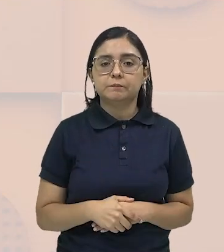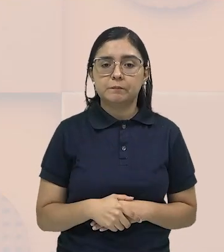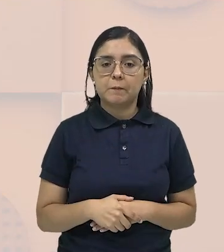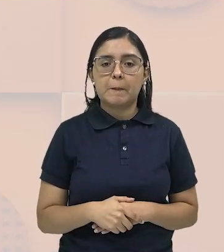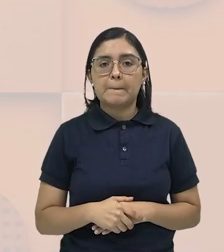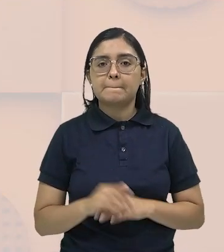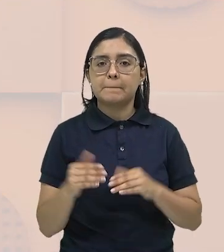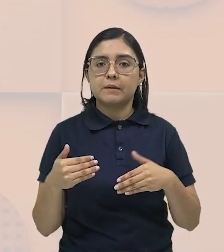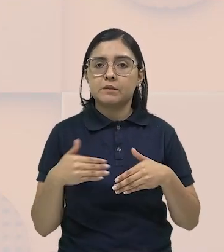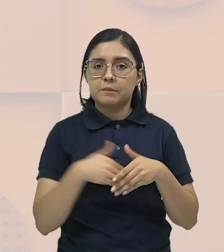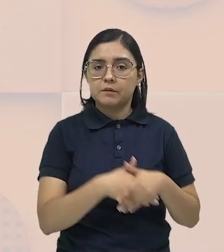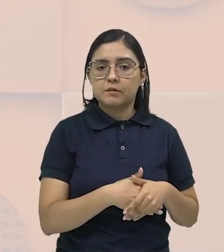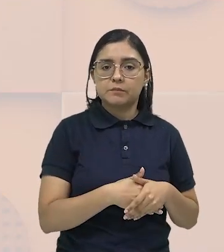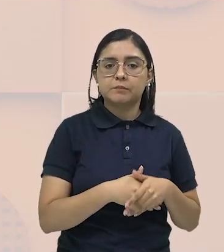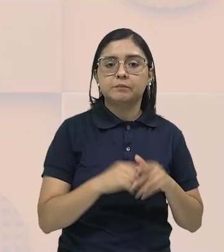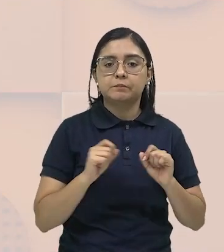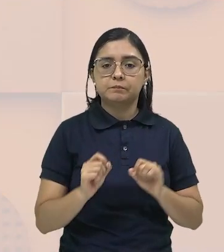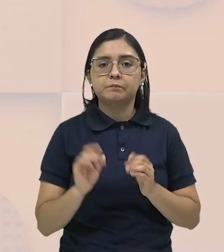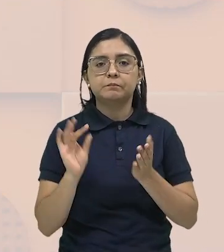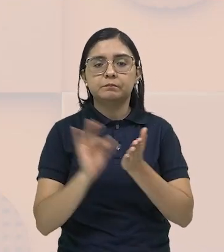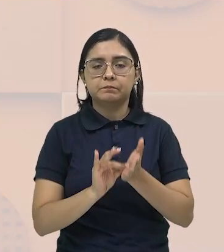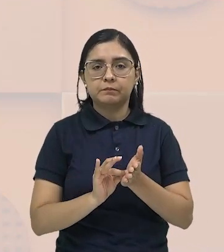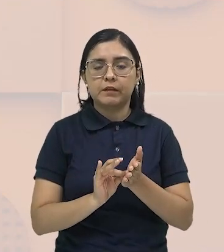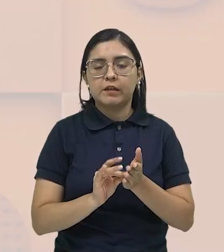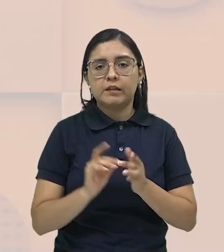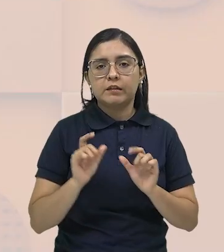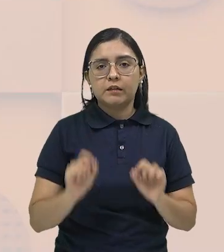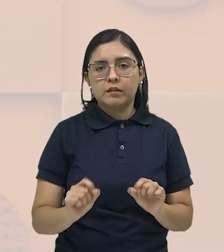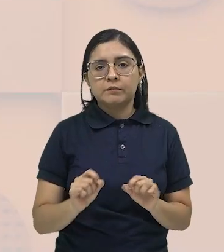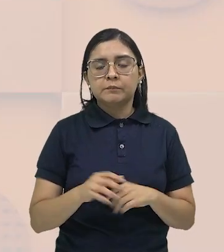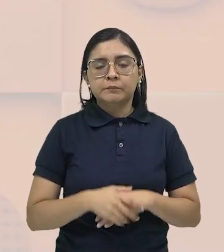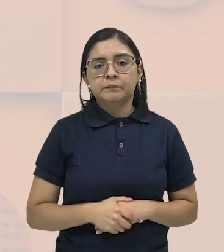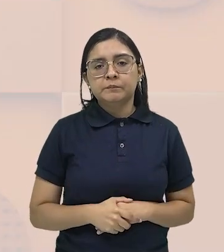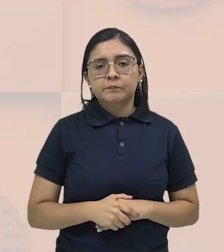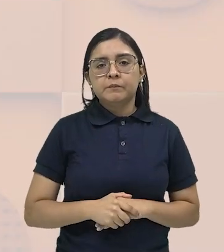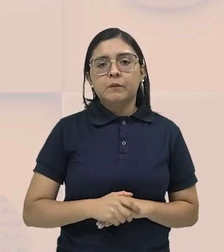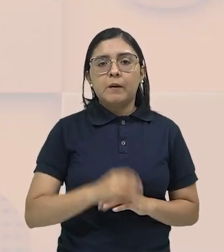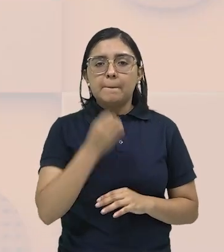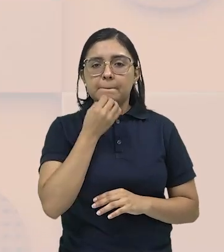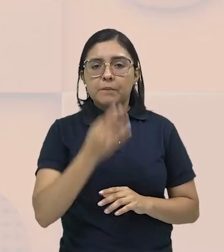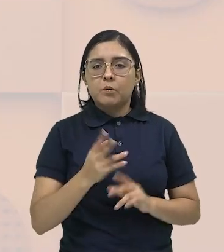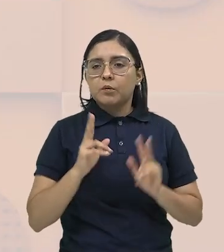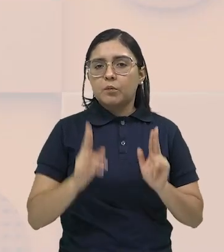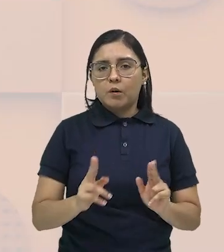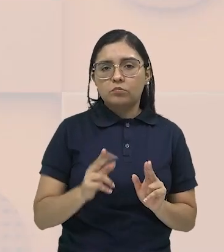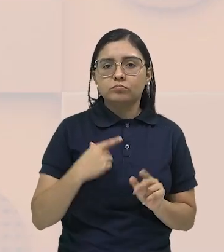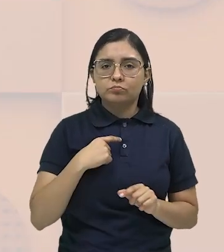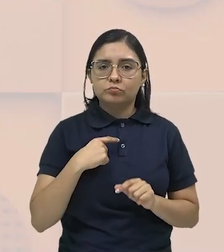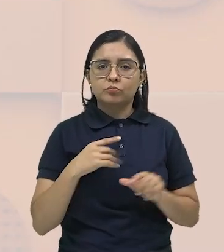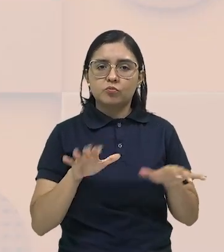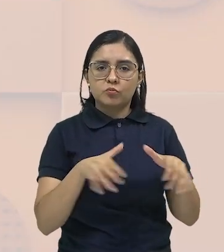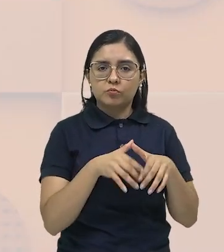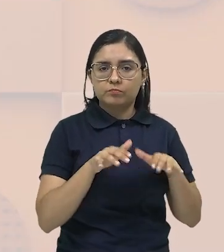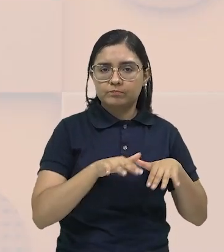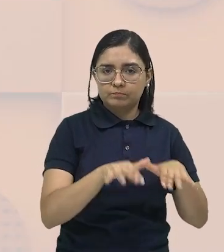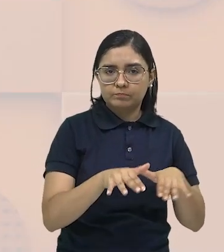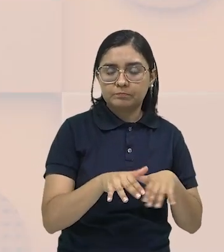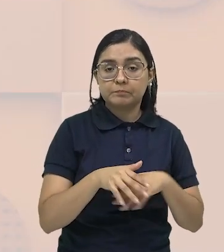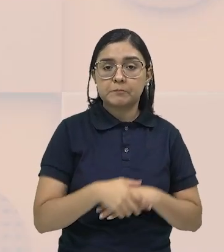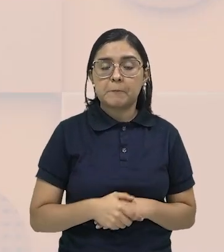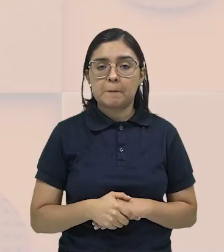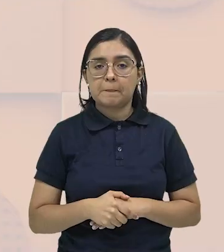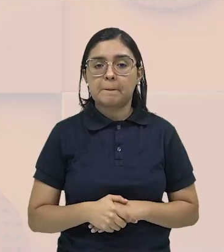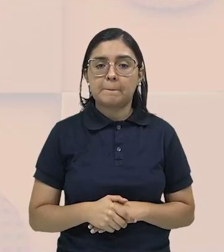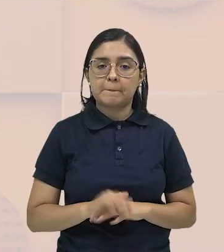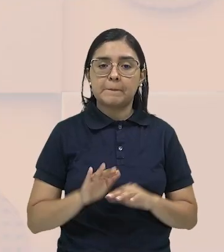fraqueza, mas ele não era tão efetivo quanto em terra, né, pelo mar. Então era uma proteção que Dom João, sua família